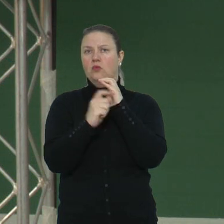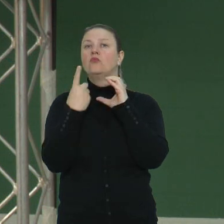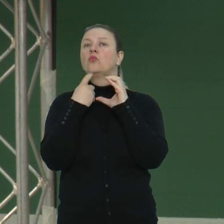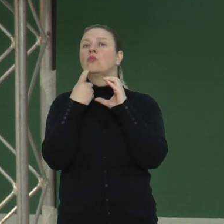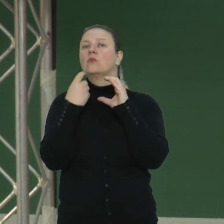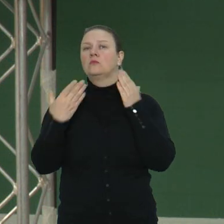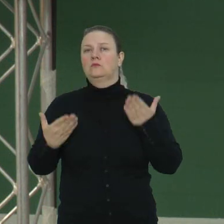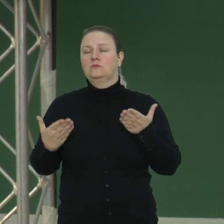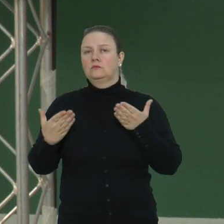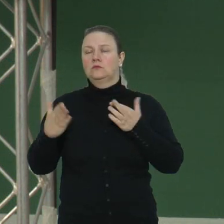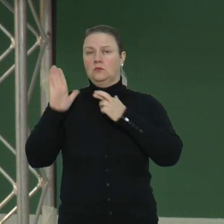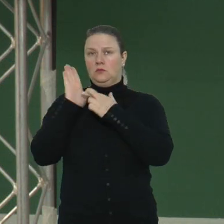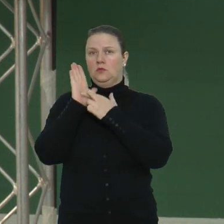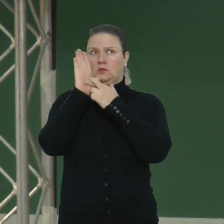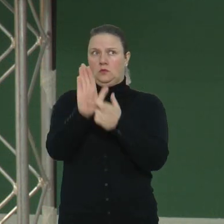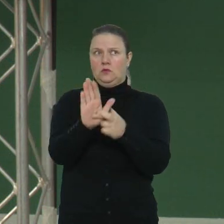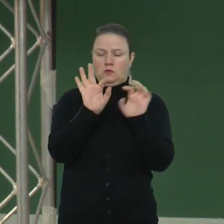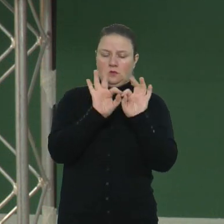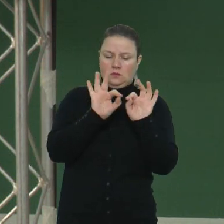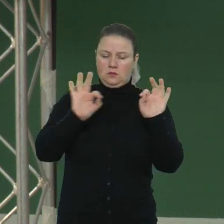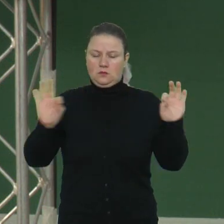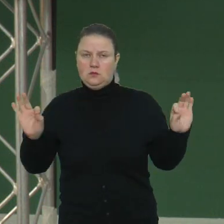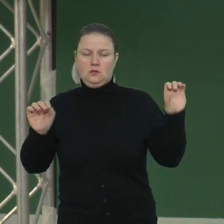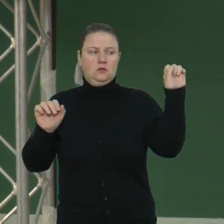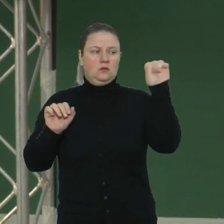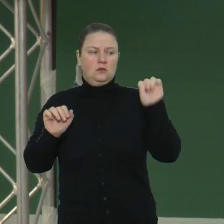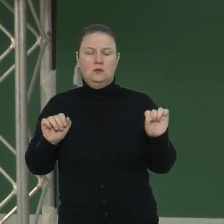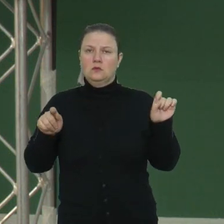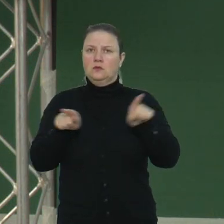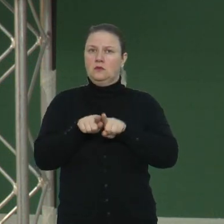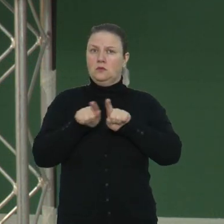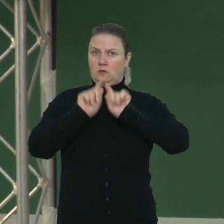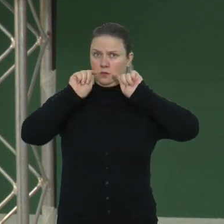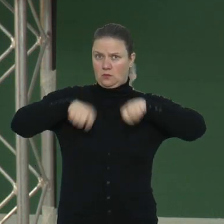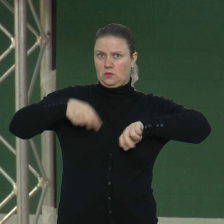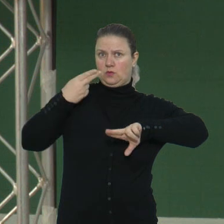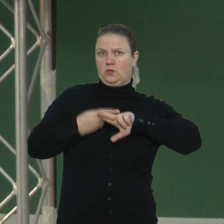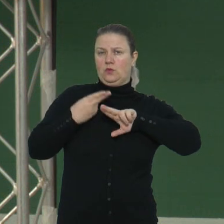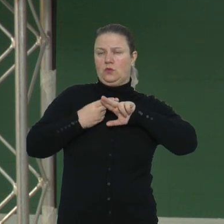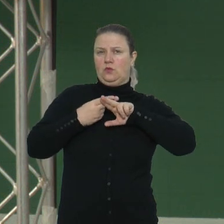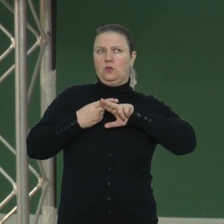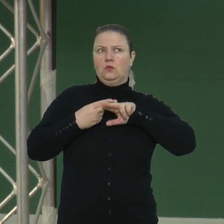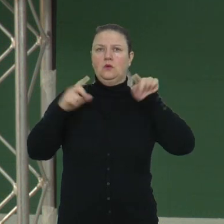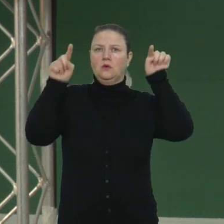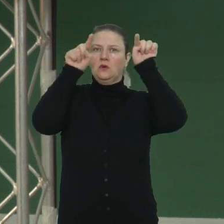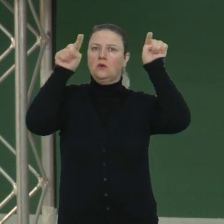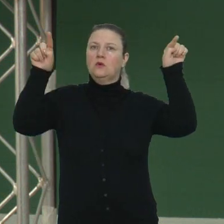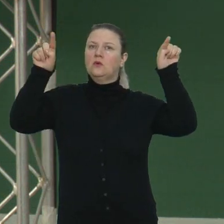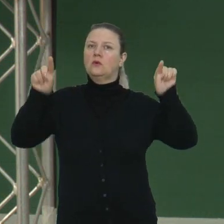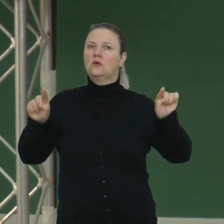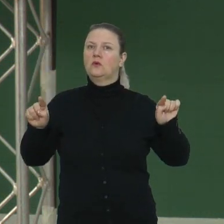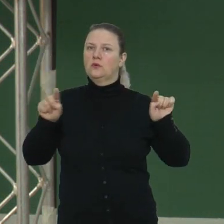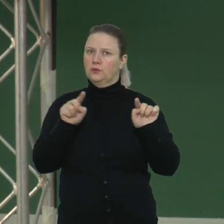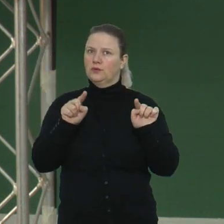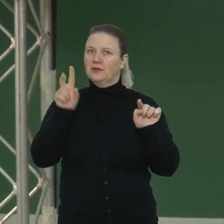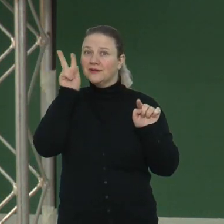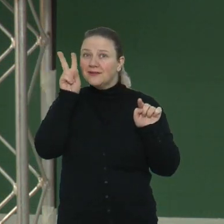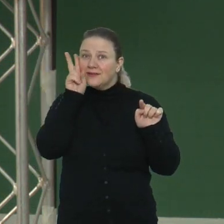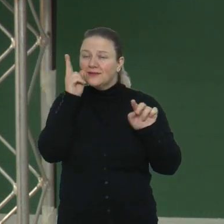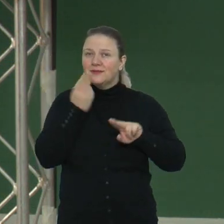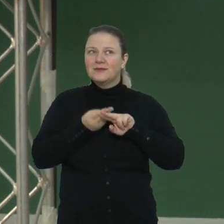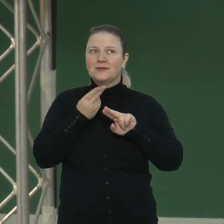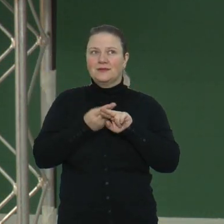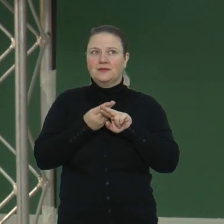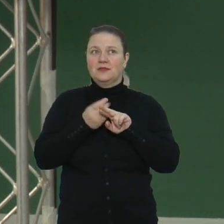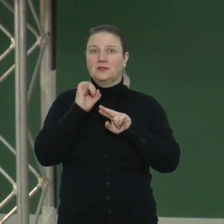representar o quê? Pela reta, pela solução, ou também posso usar o quê? Colchetes. Lembram lá? Colchete, quando está